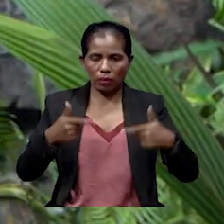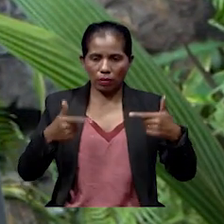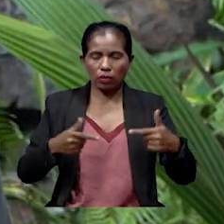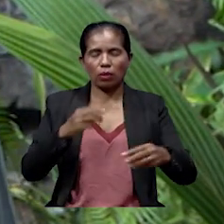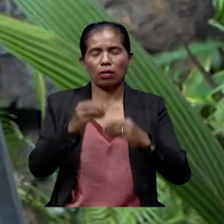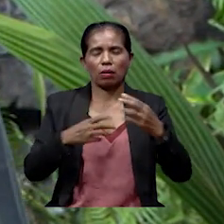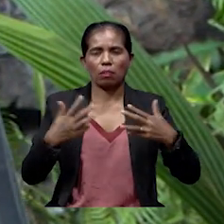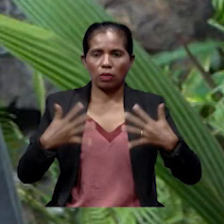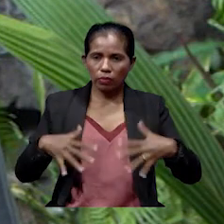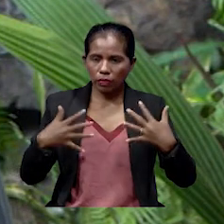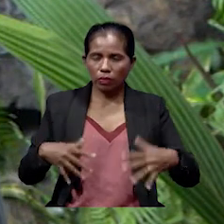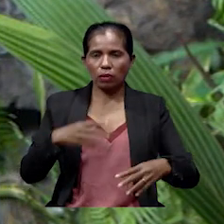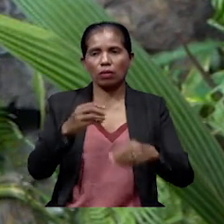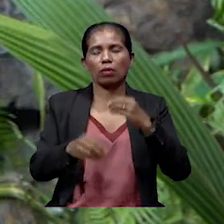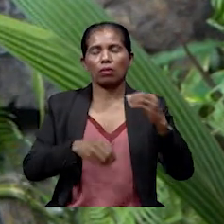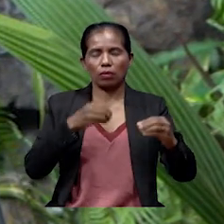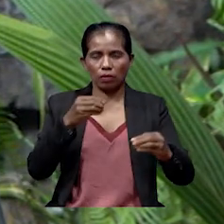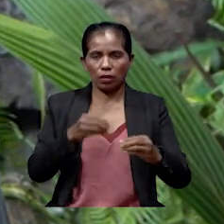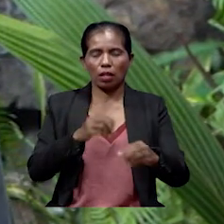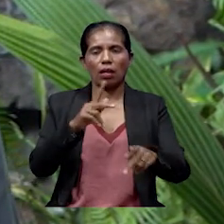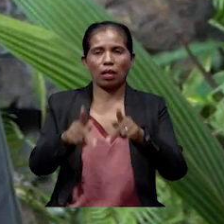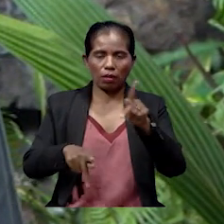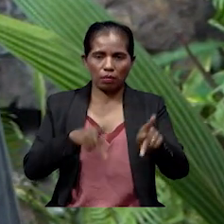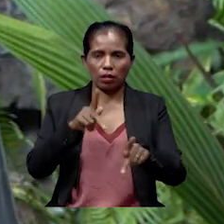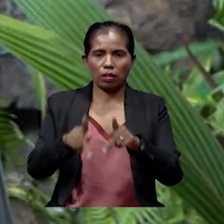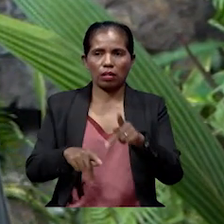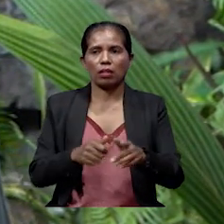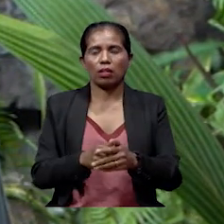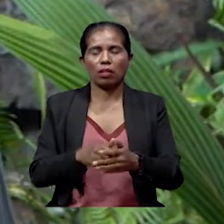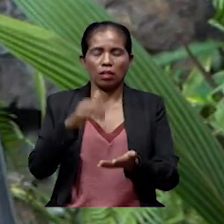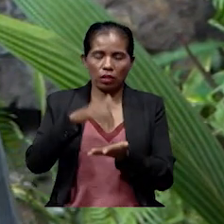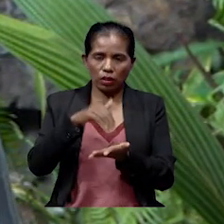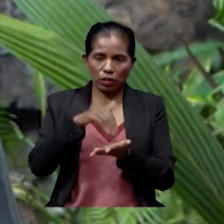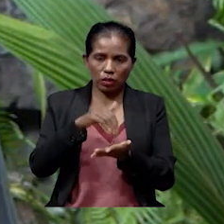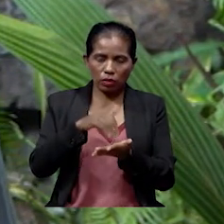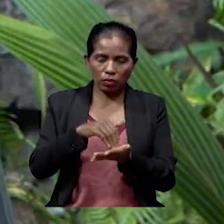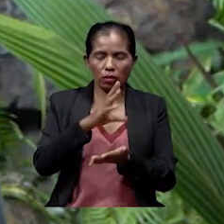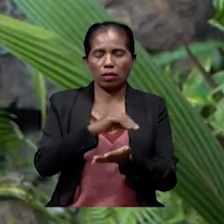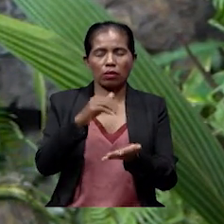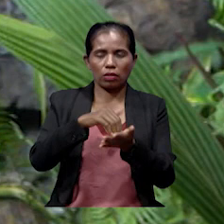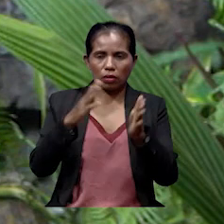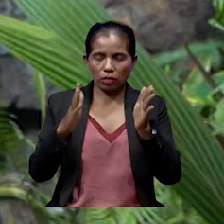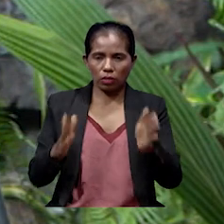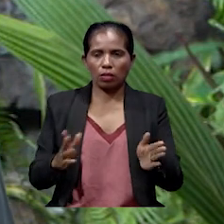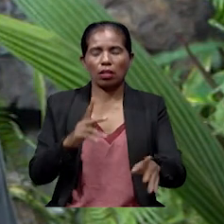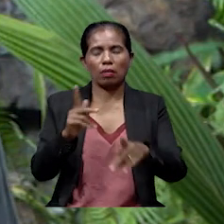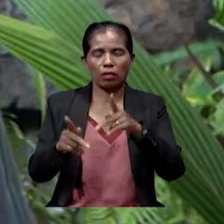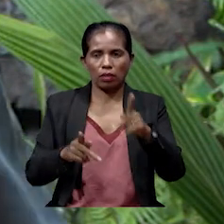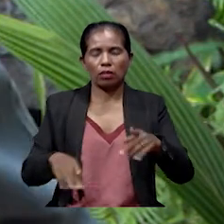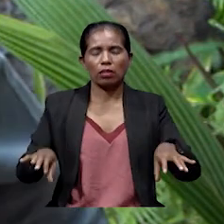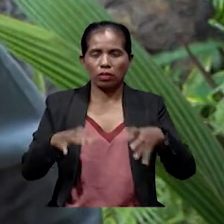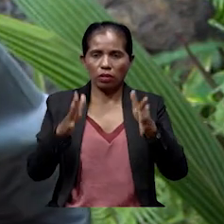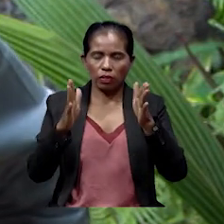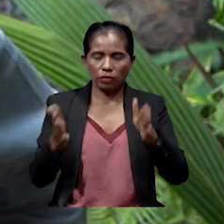funo, qual a ema nebe estuda, estudante sira, camponês sira,